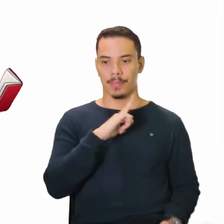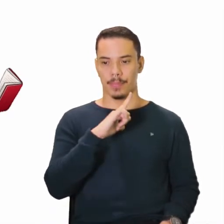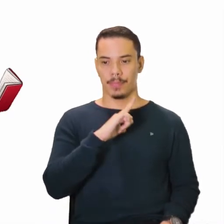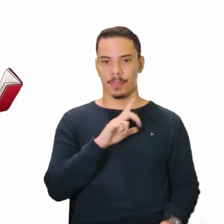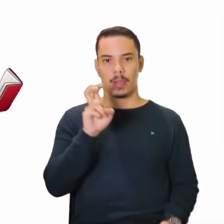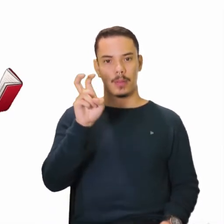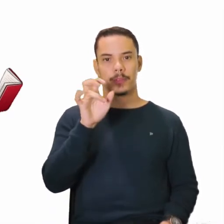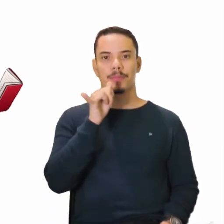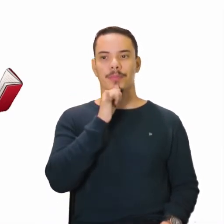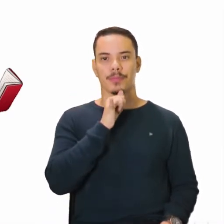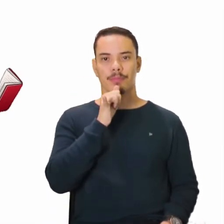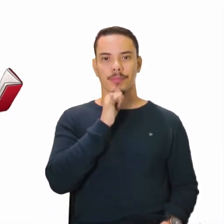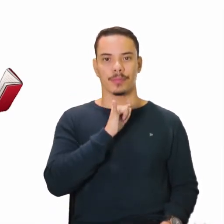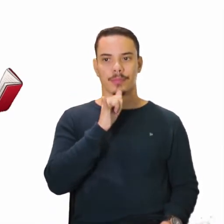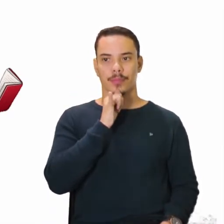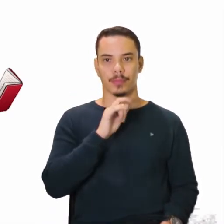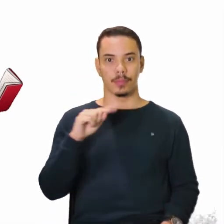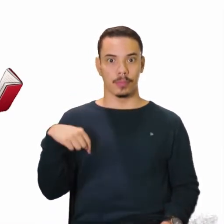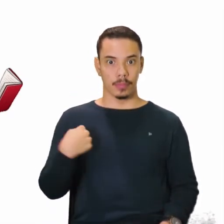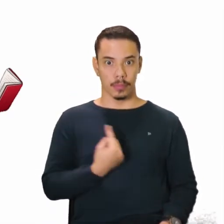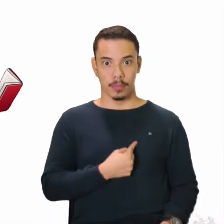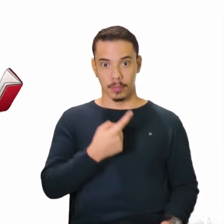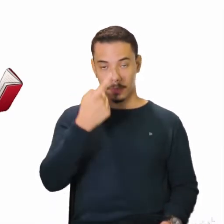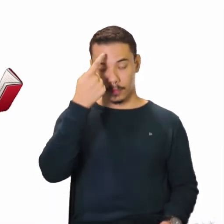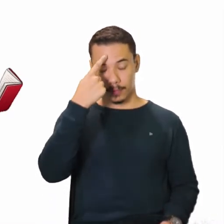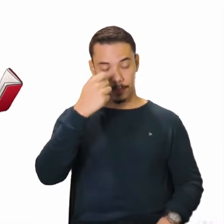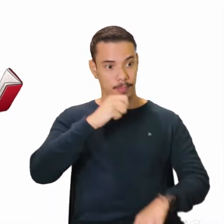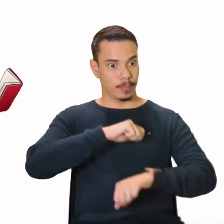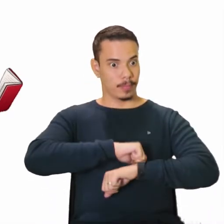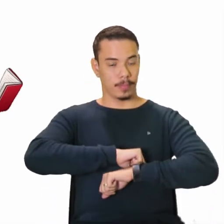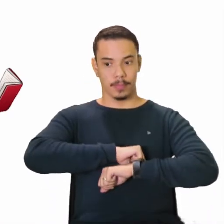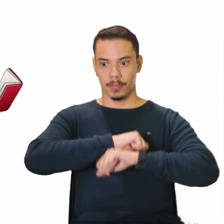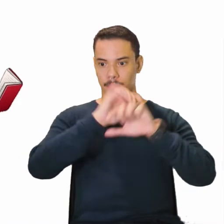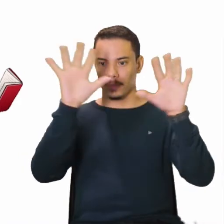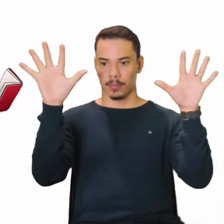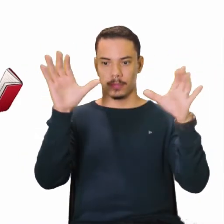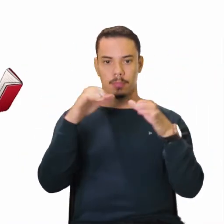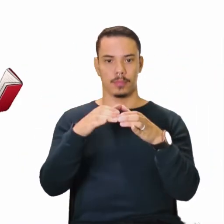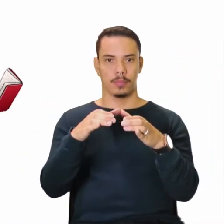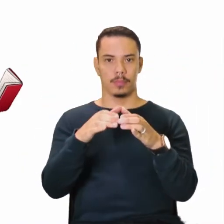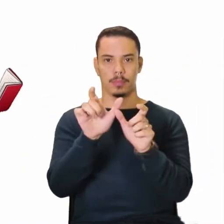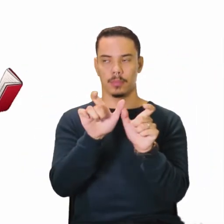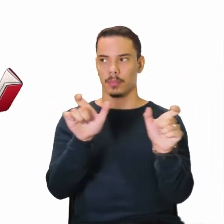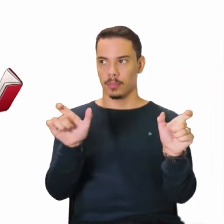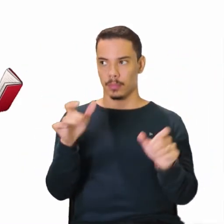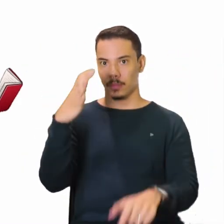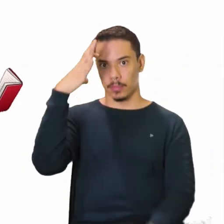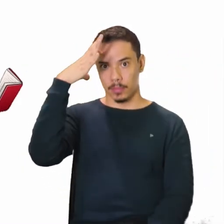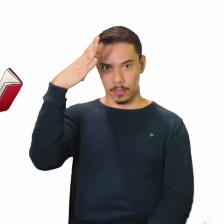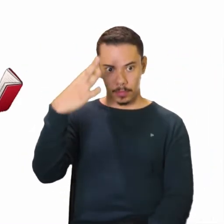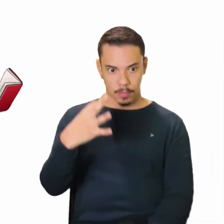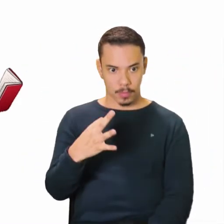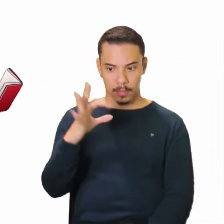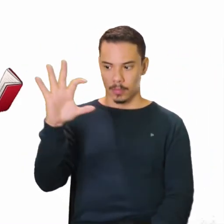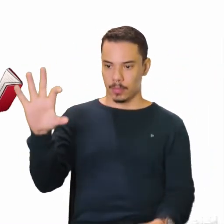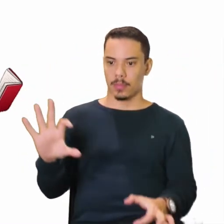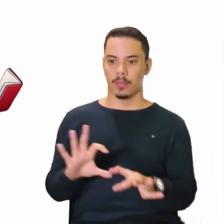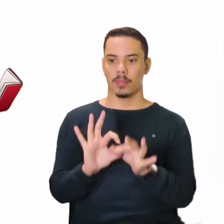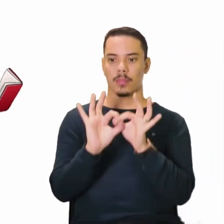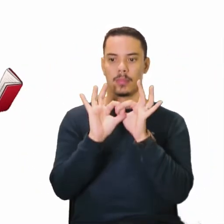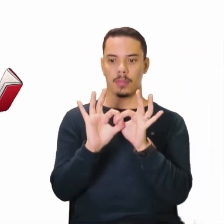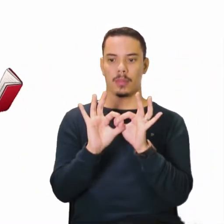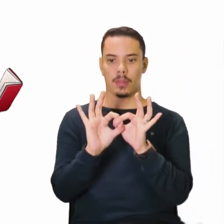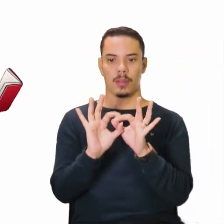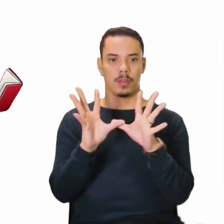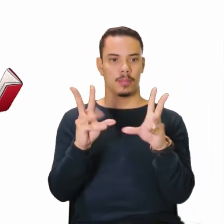5 exemplos para a gente deixar claro essa classe de palavra, entender que ela liga, né,